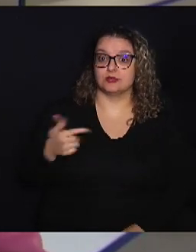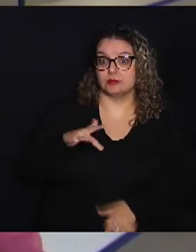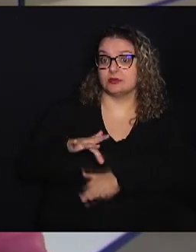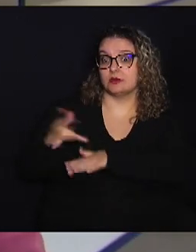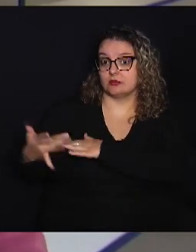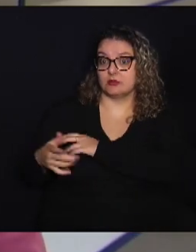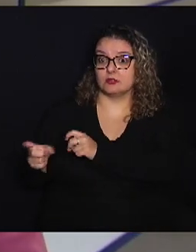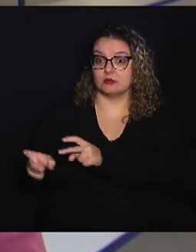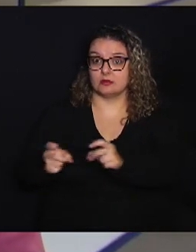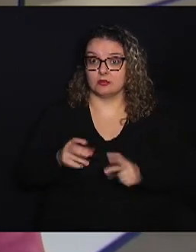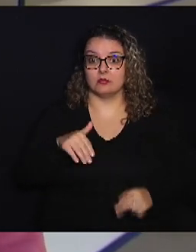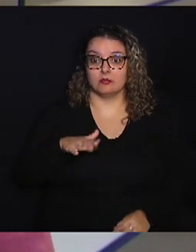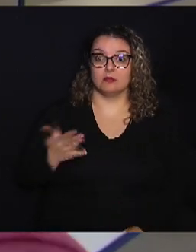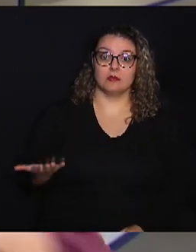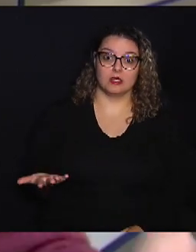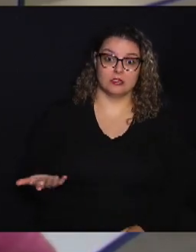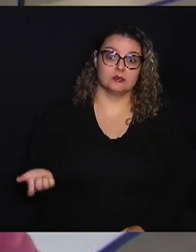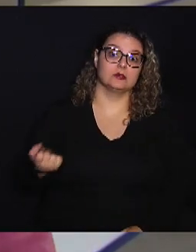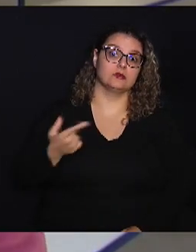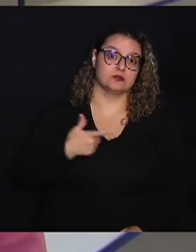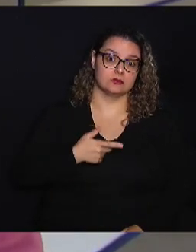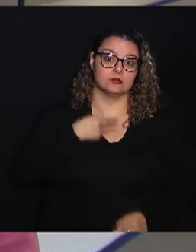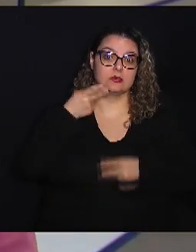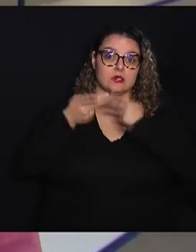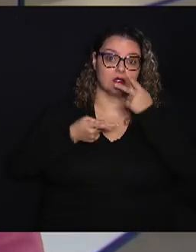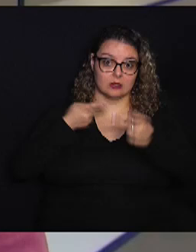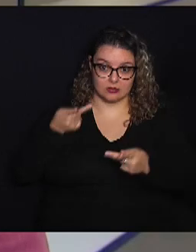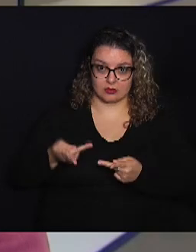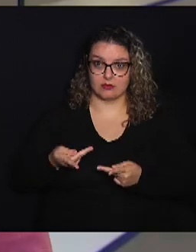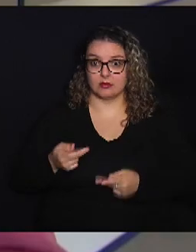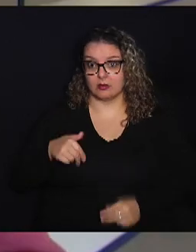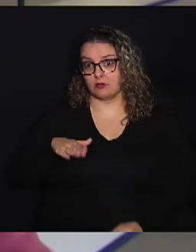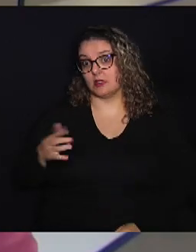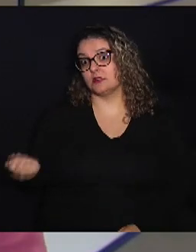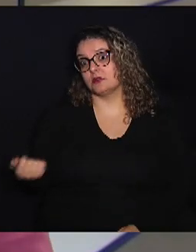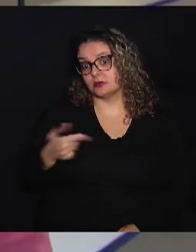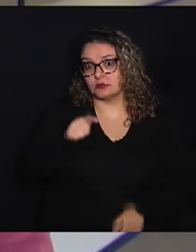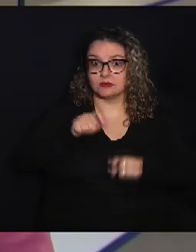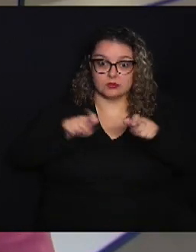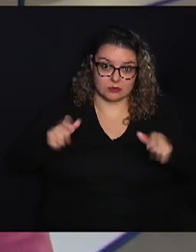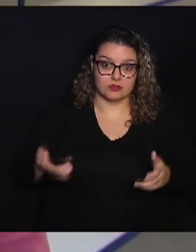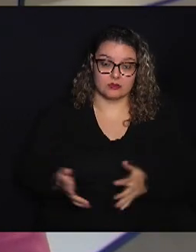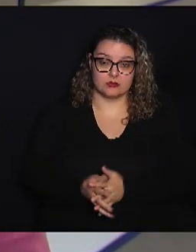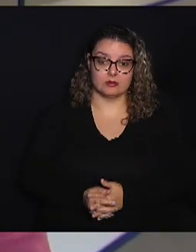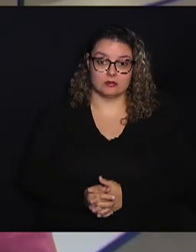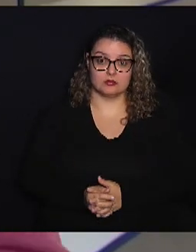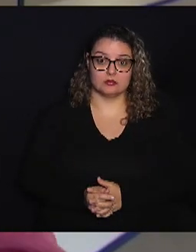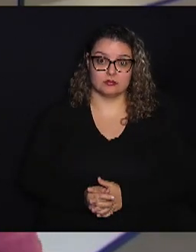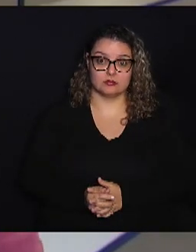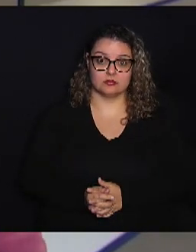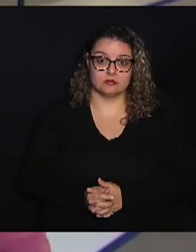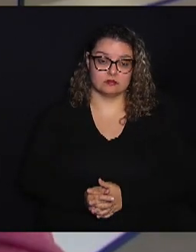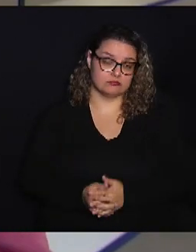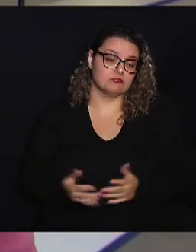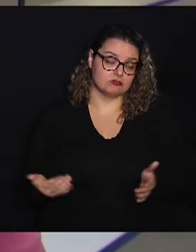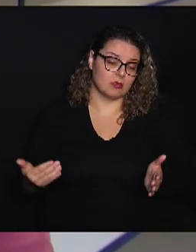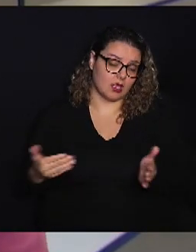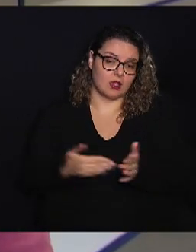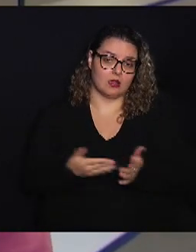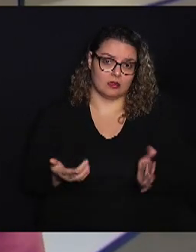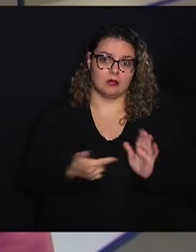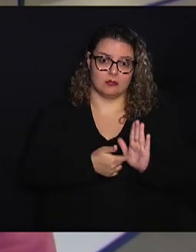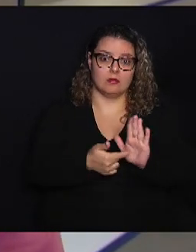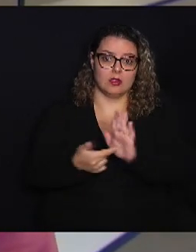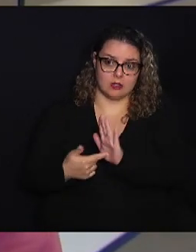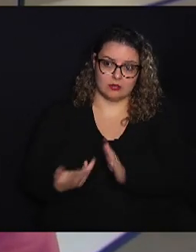é muito mais do que as falas vendem, é muito mais do que as pessoas até mesmo mostram